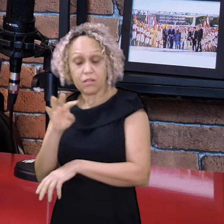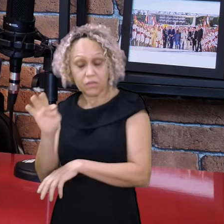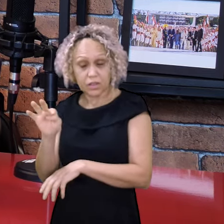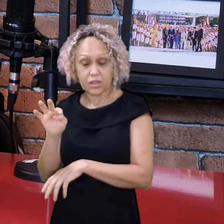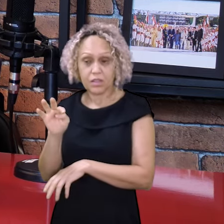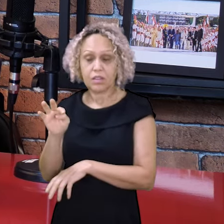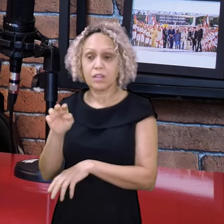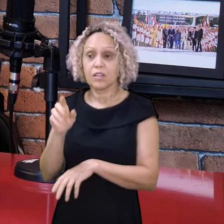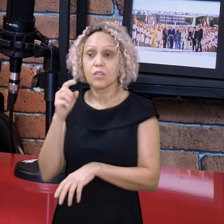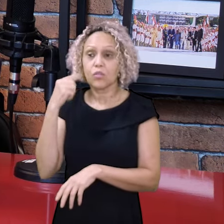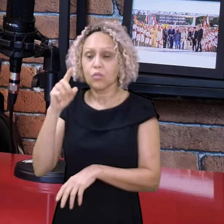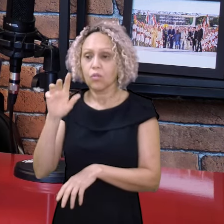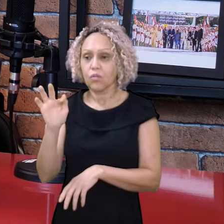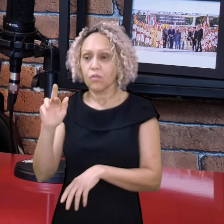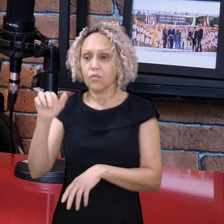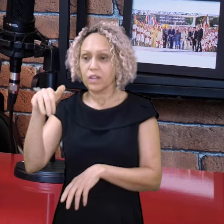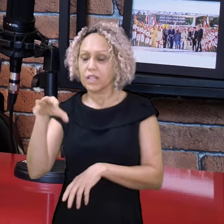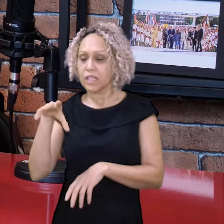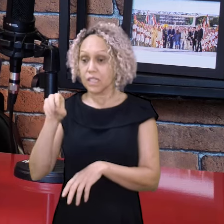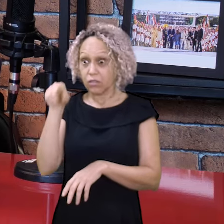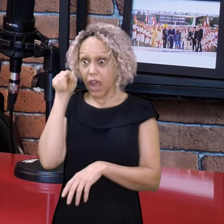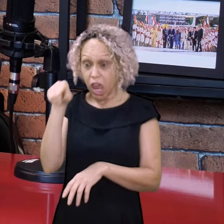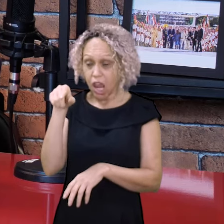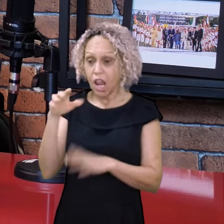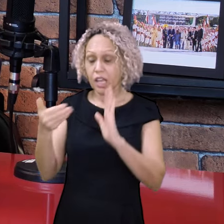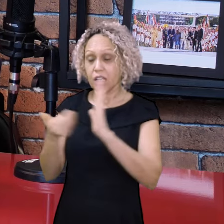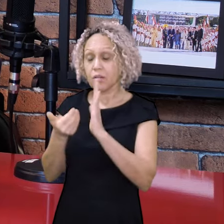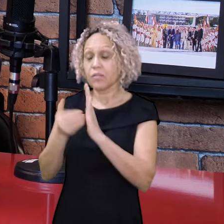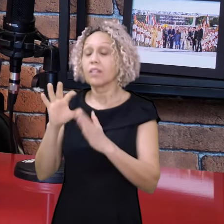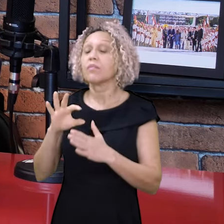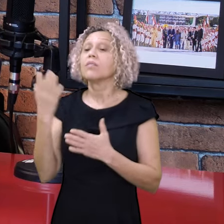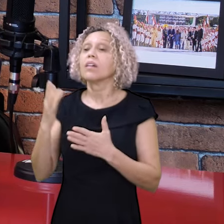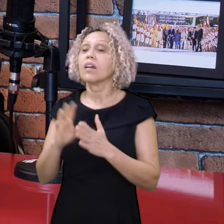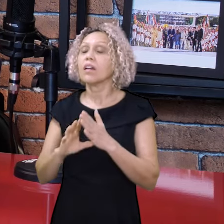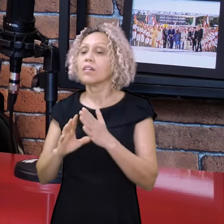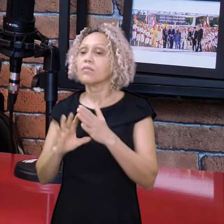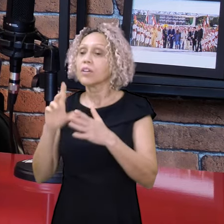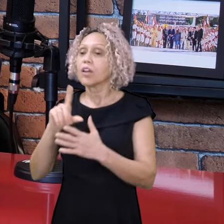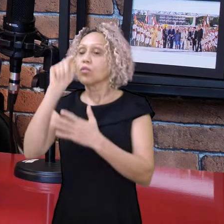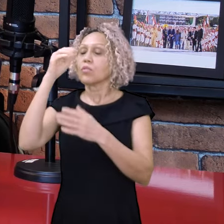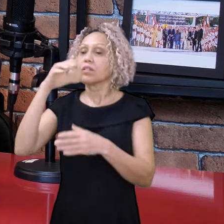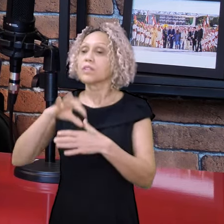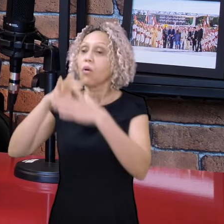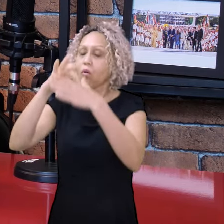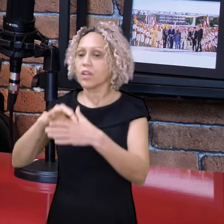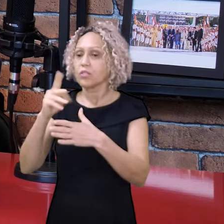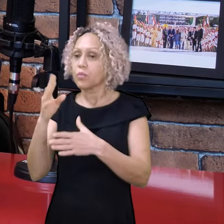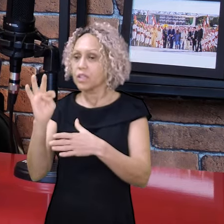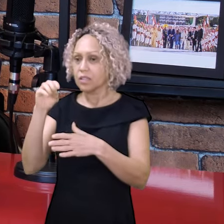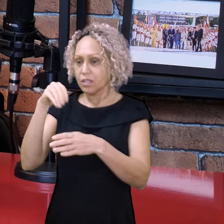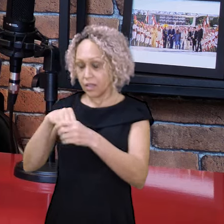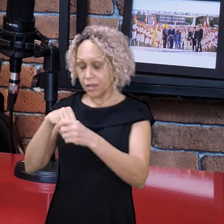Francisco. Recém-eleito presidente da Comissão de Saúde na Câmara dos Deputados, ele falou ao jornal PT Brasil sobre os investimentos do novo